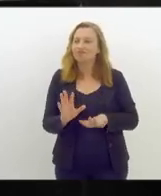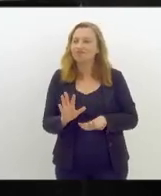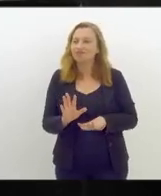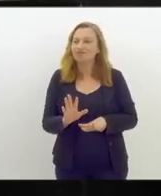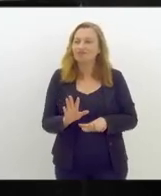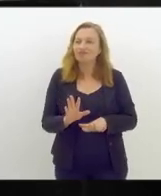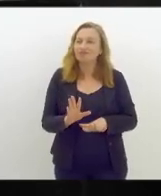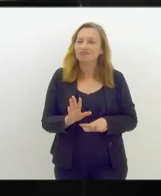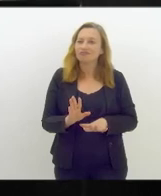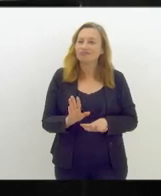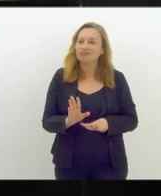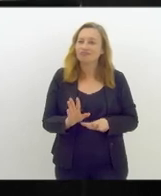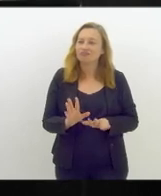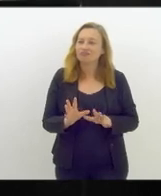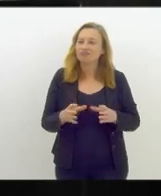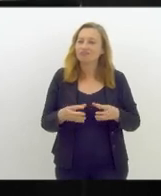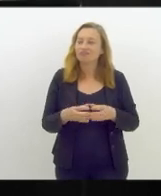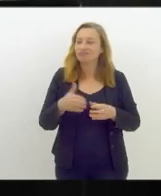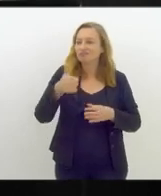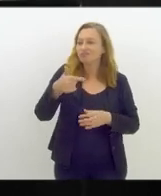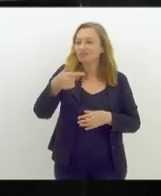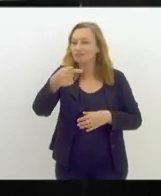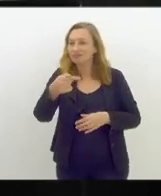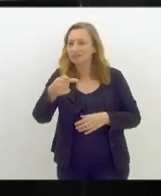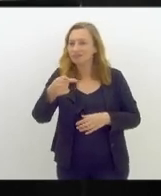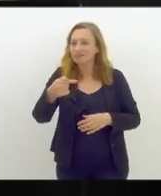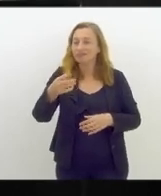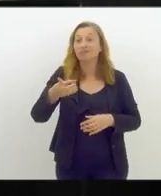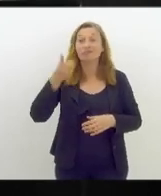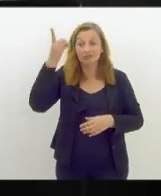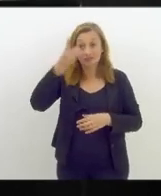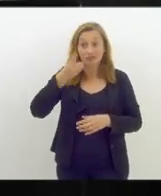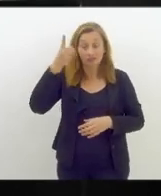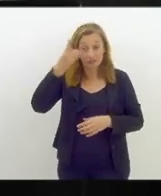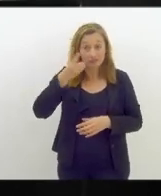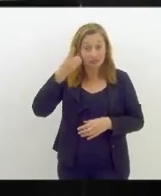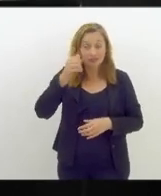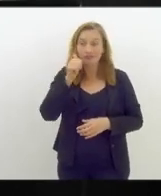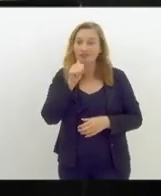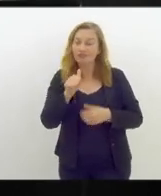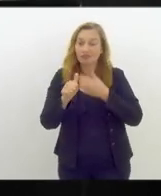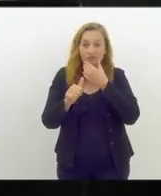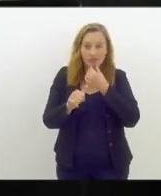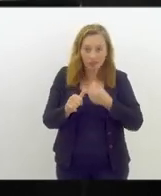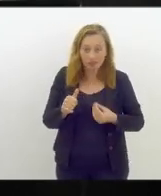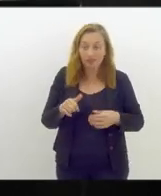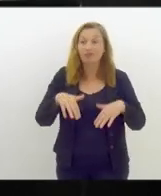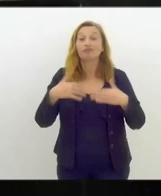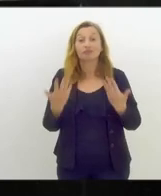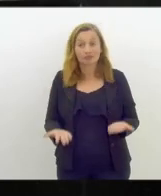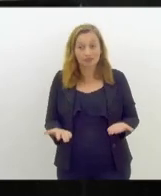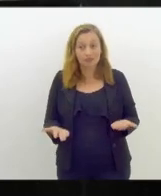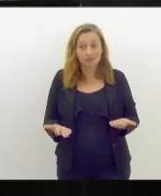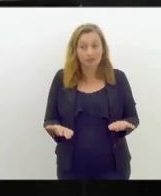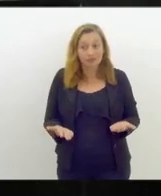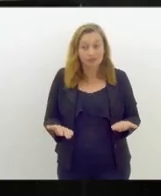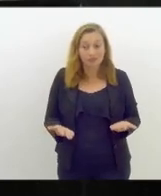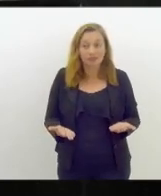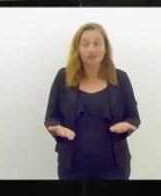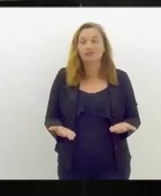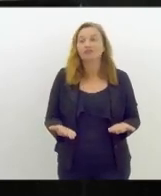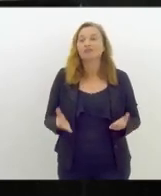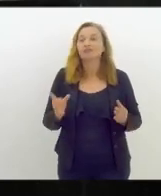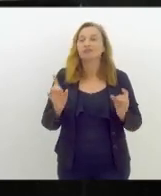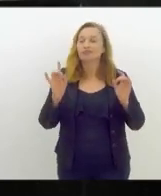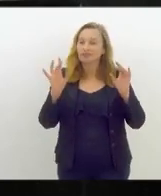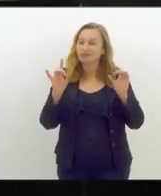uma bancada expressiva com 17 deputados e deputadas. Então, externar em especial